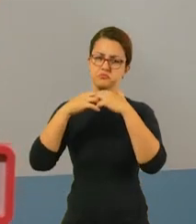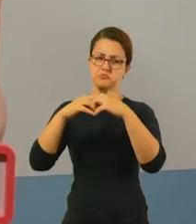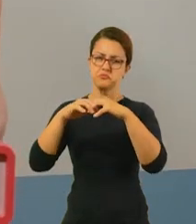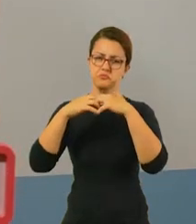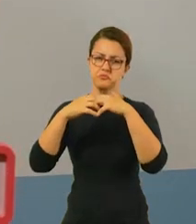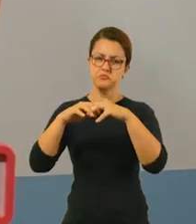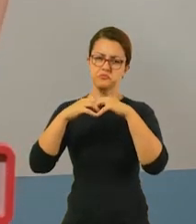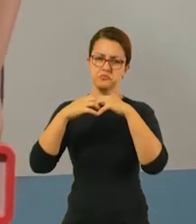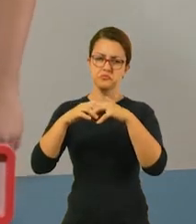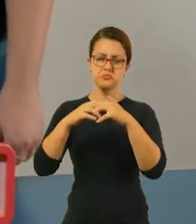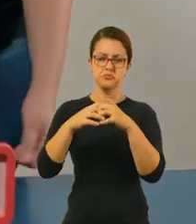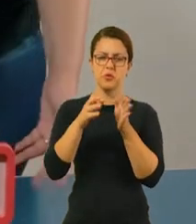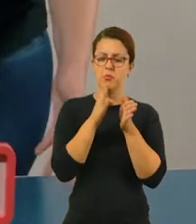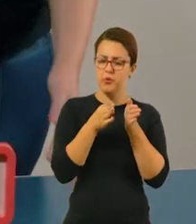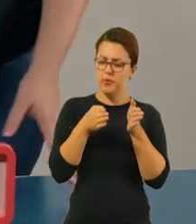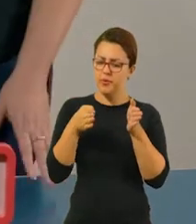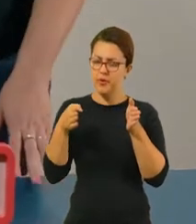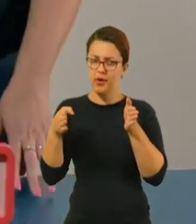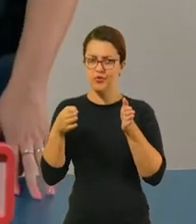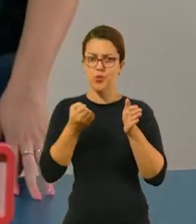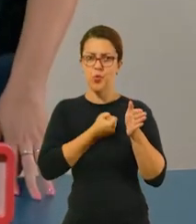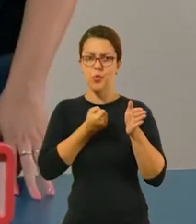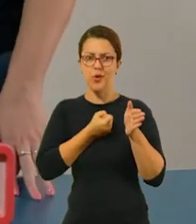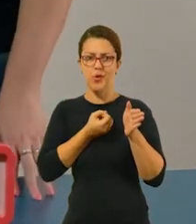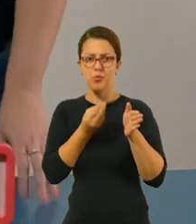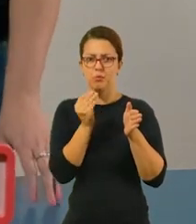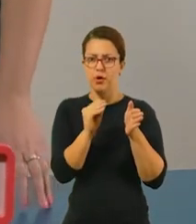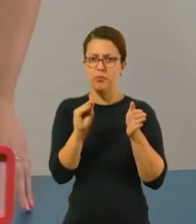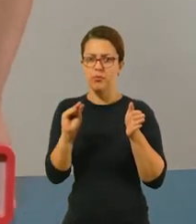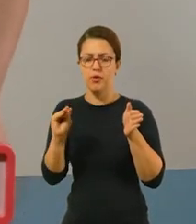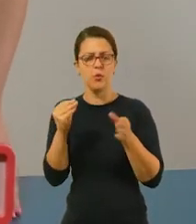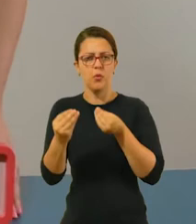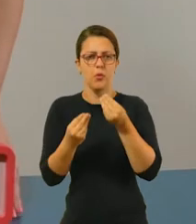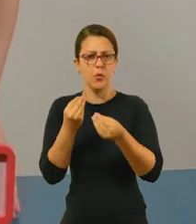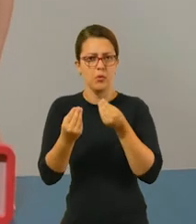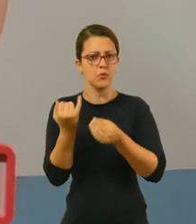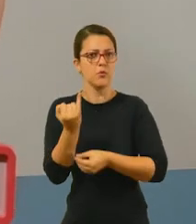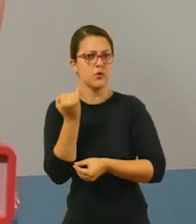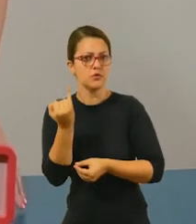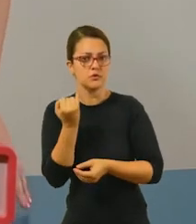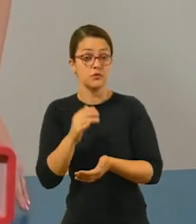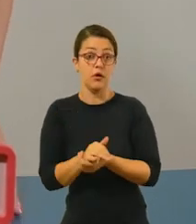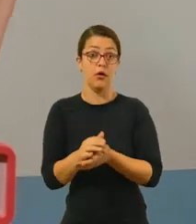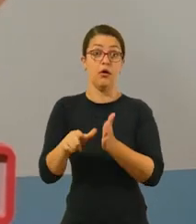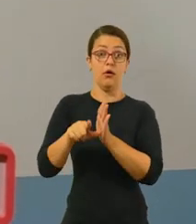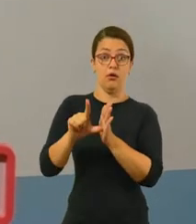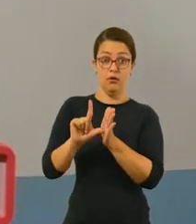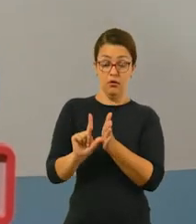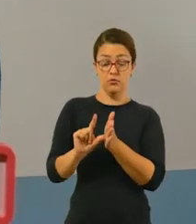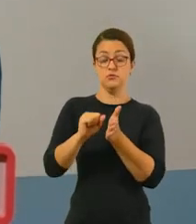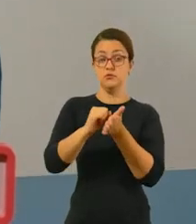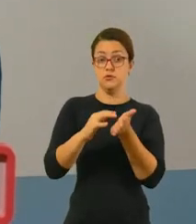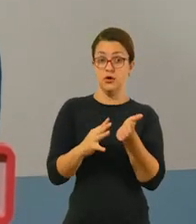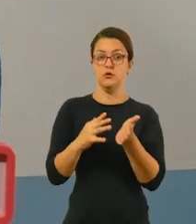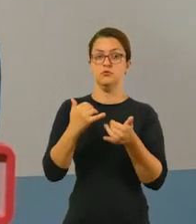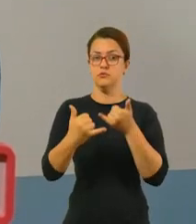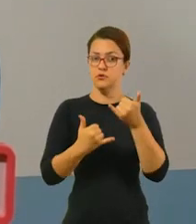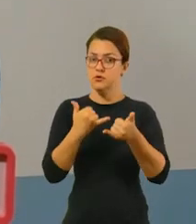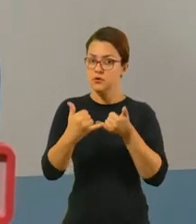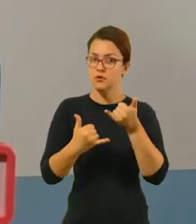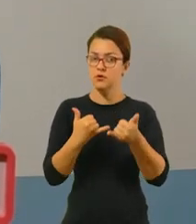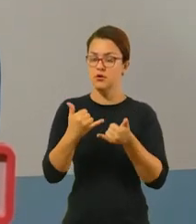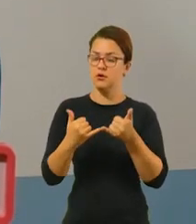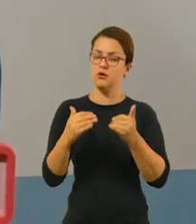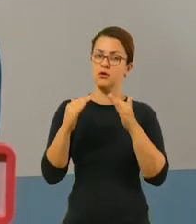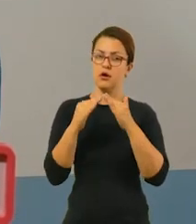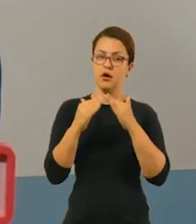de sequências numéricas. Vocês já viram isso antes? Como que funciona? É importante, antes de fazer atividades, vocês